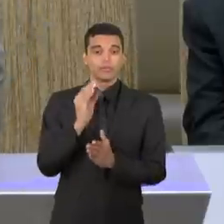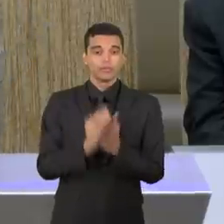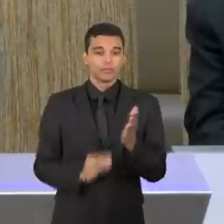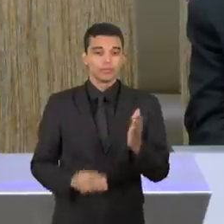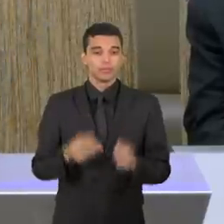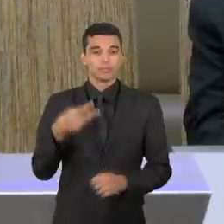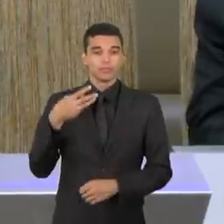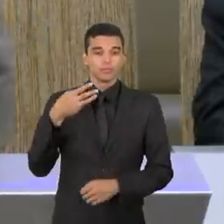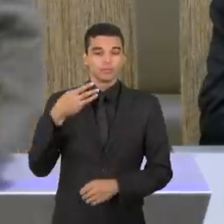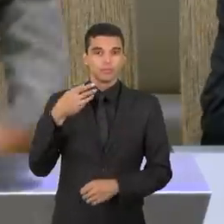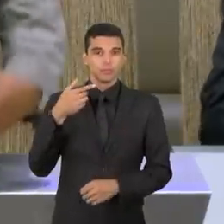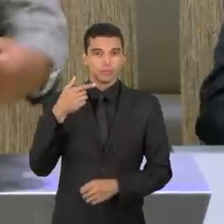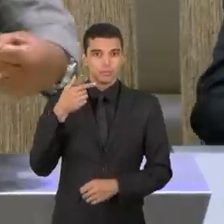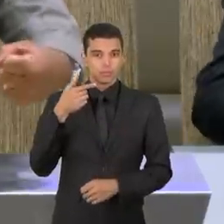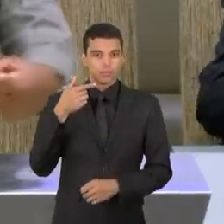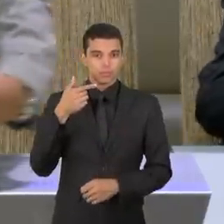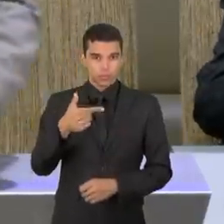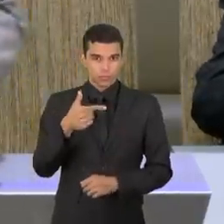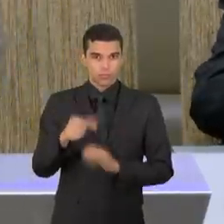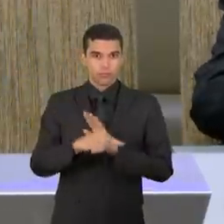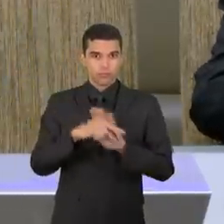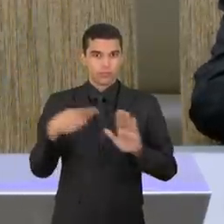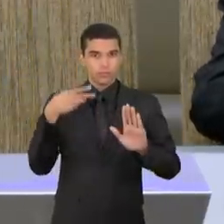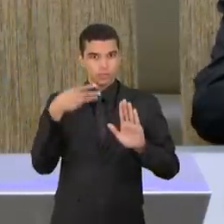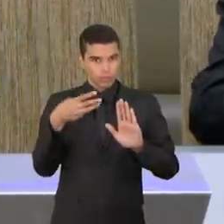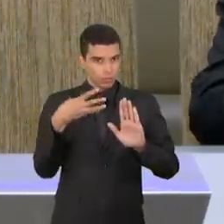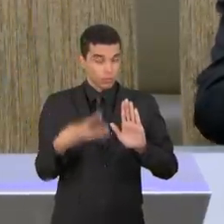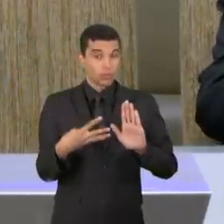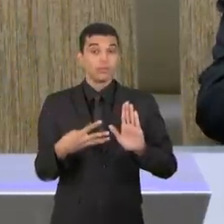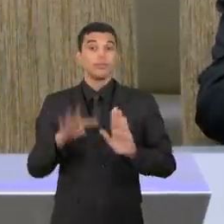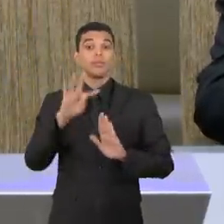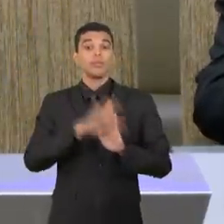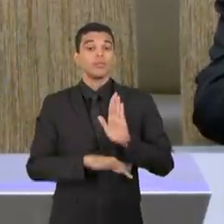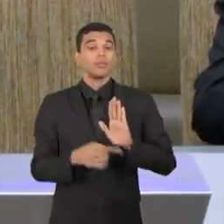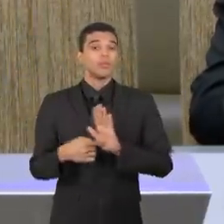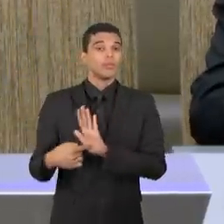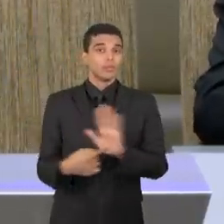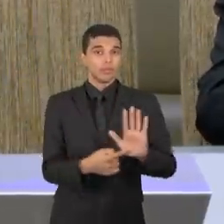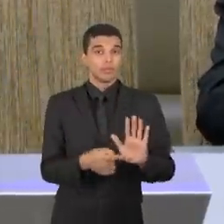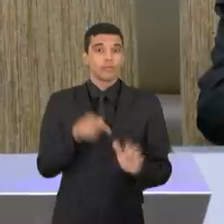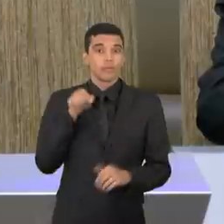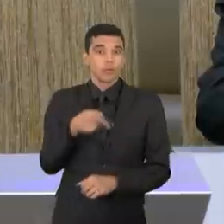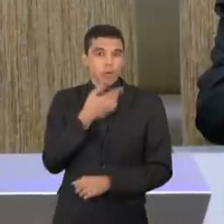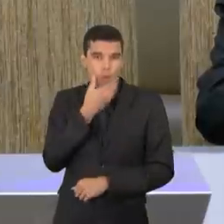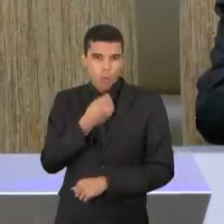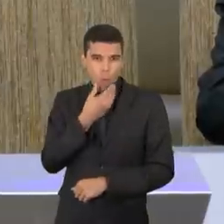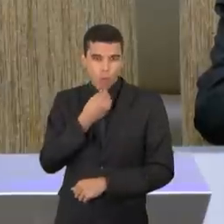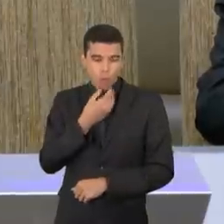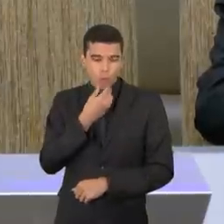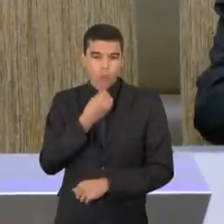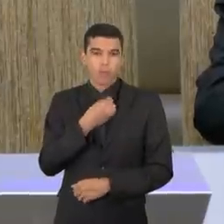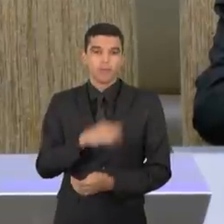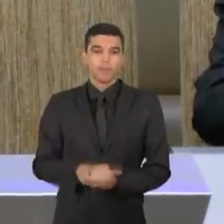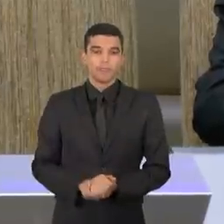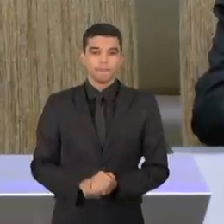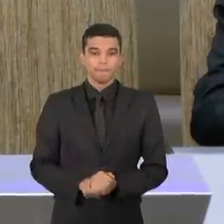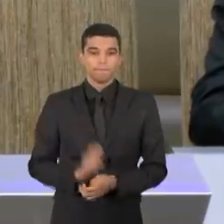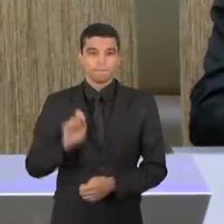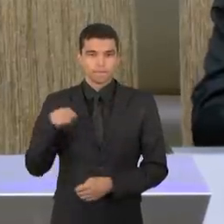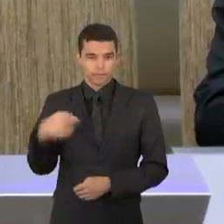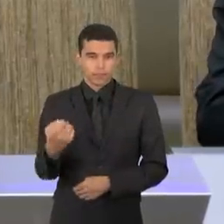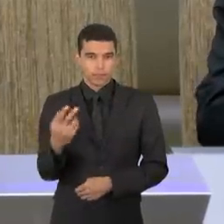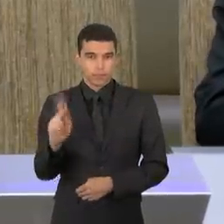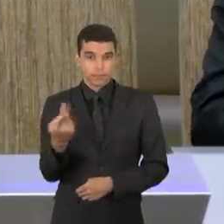questionar Deus por causa da violência do homem, do mundo, e e que Deus não, como que Deus não